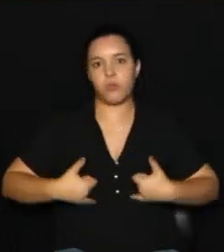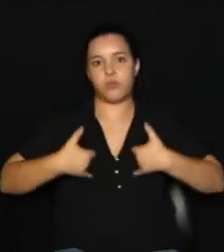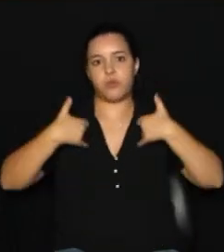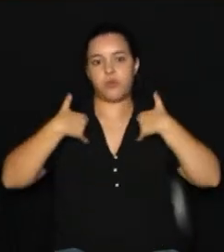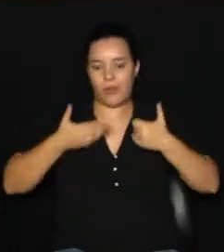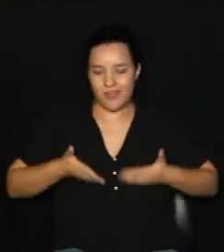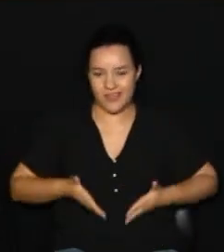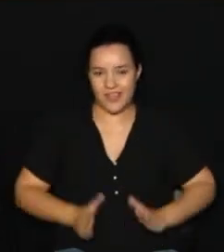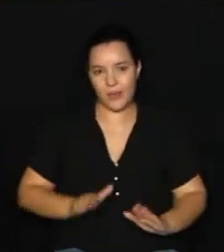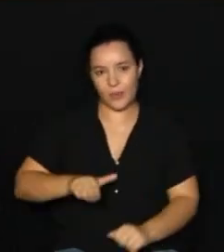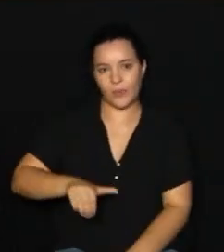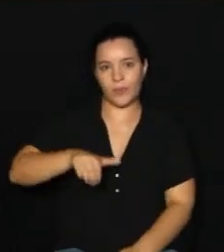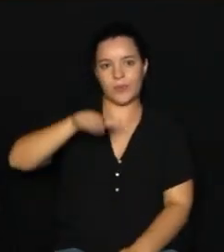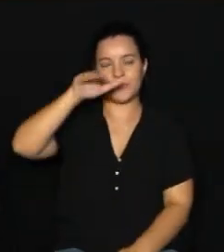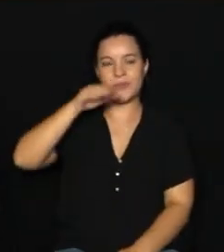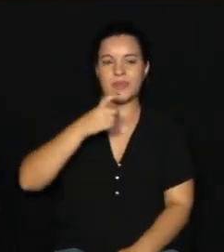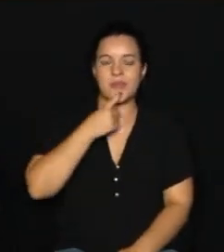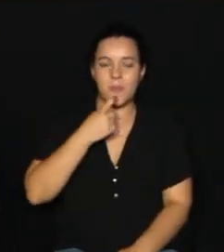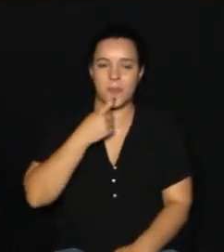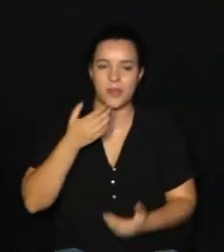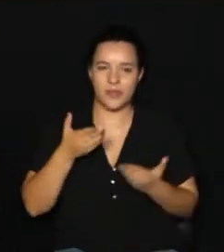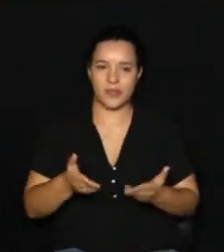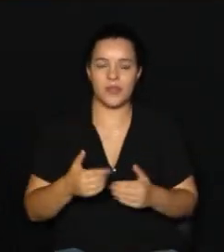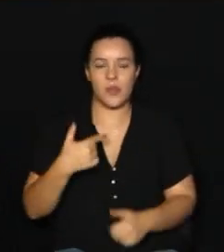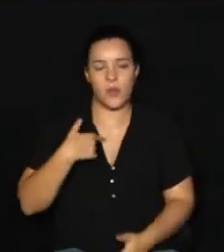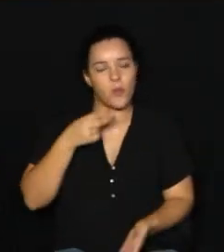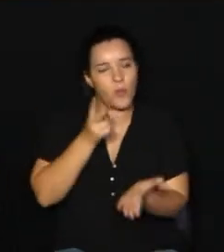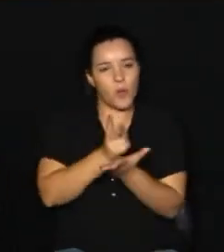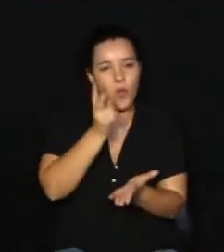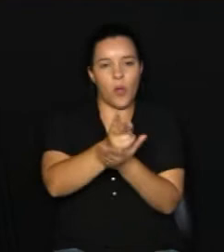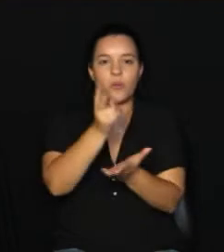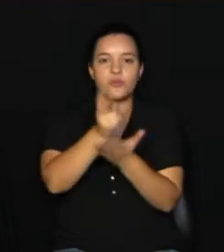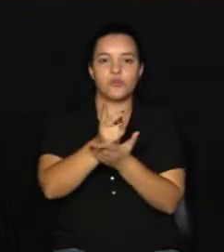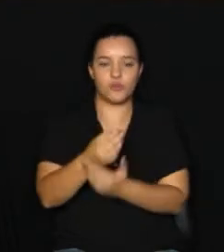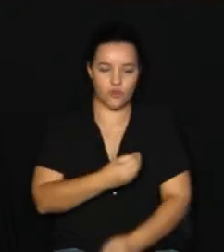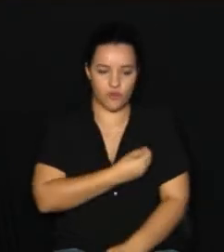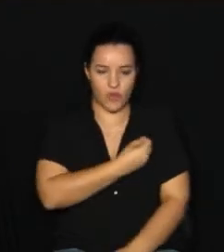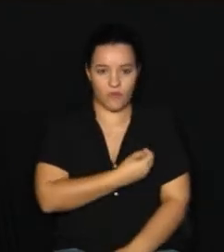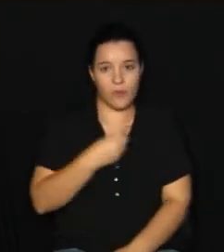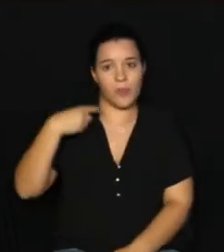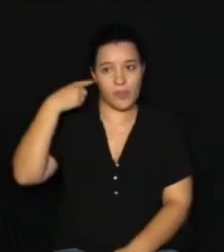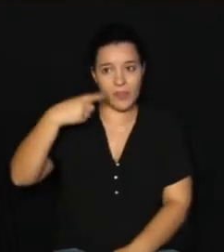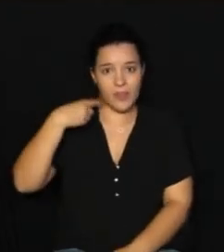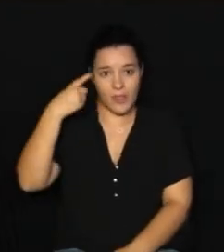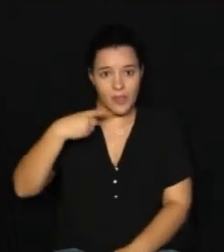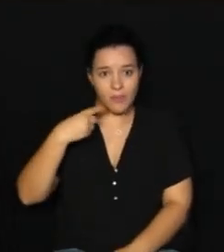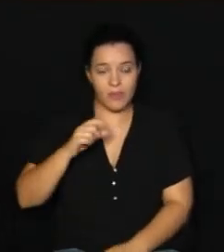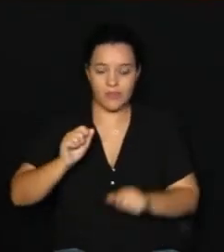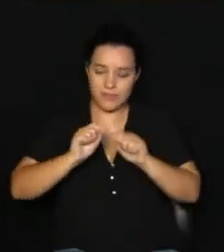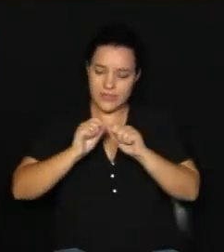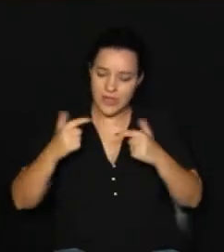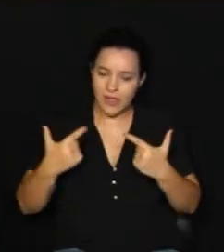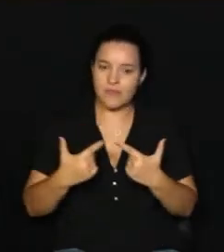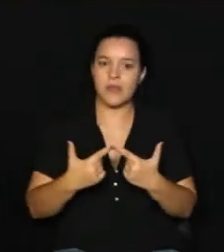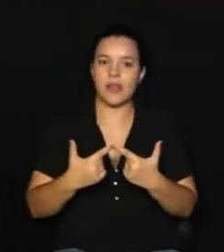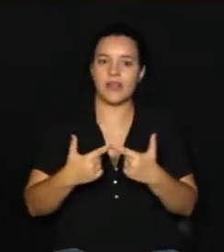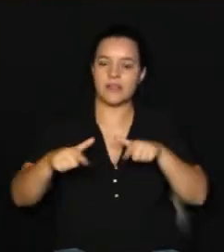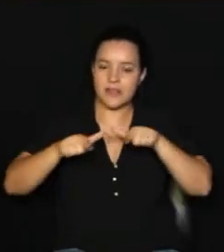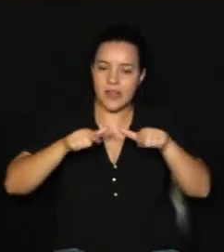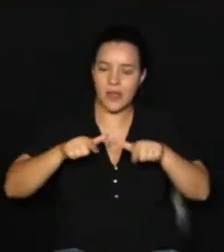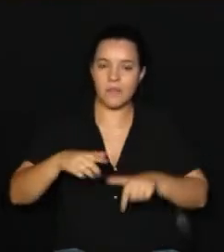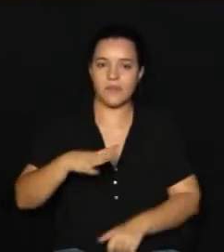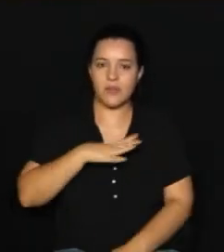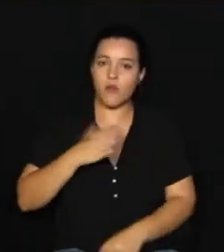ter nascido. Então, eu continuarei lá na Assembleia, trabalhando pela cidade, ajudando o